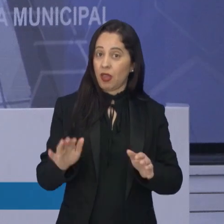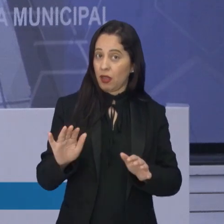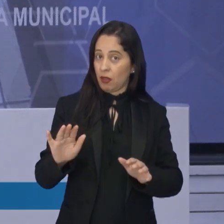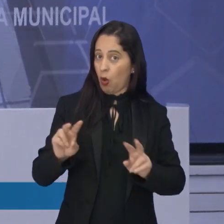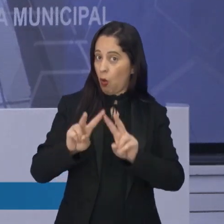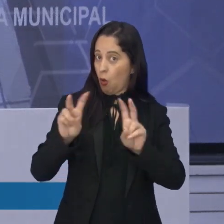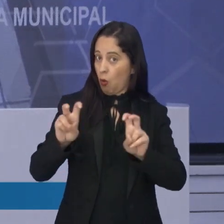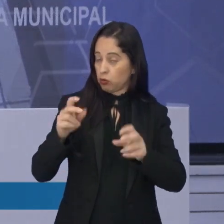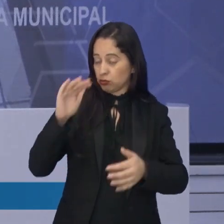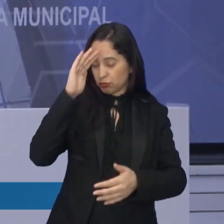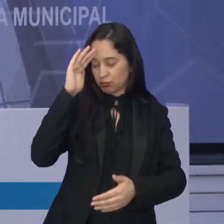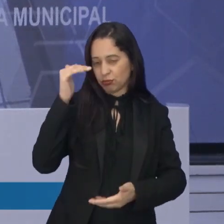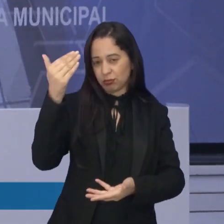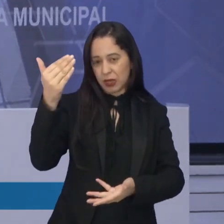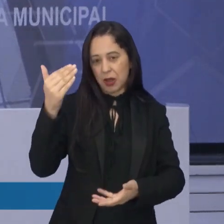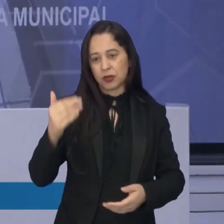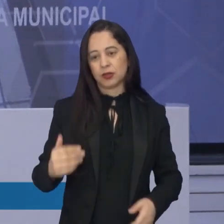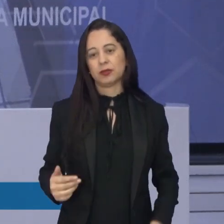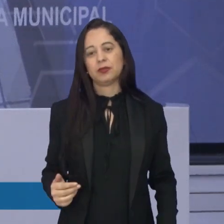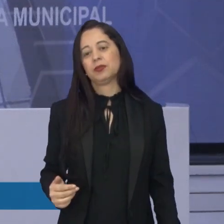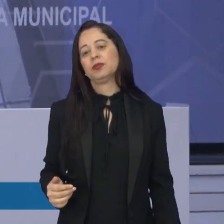né?